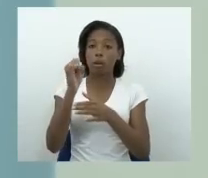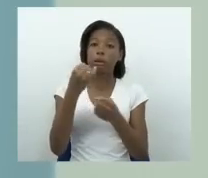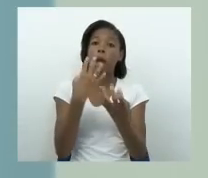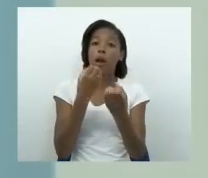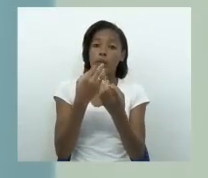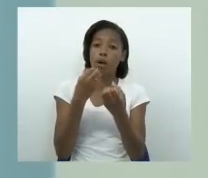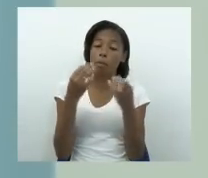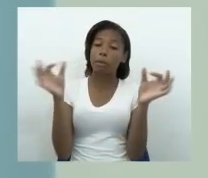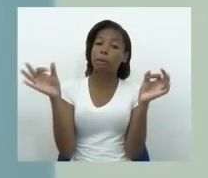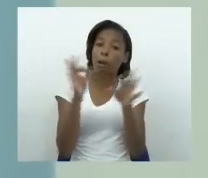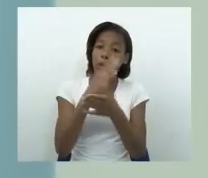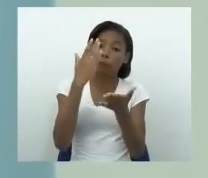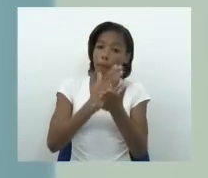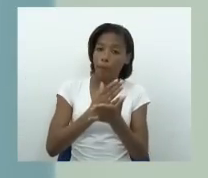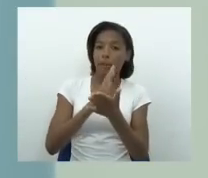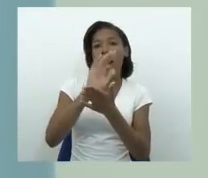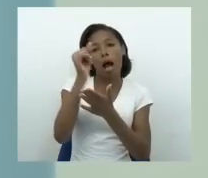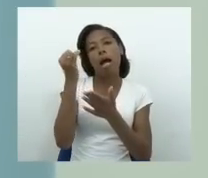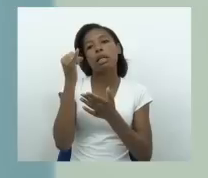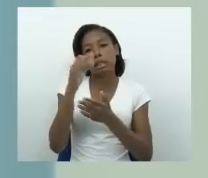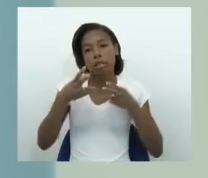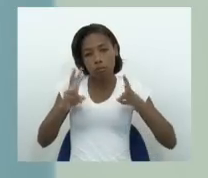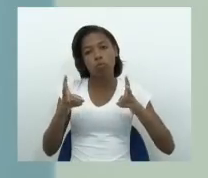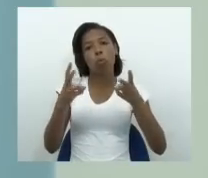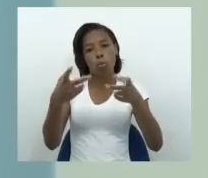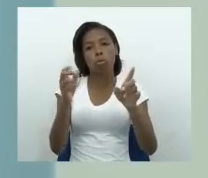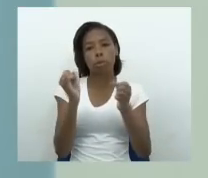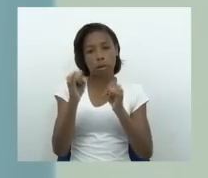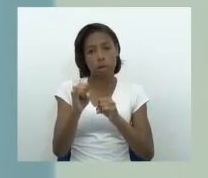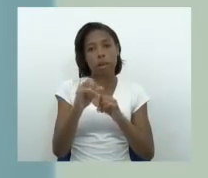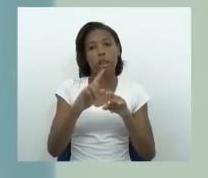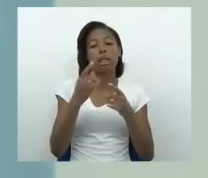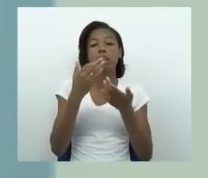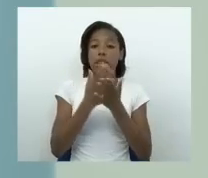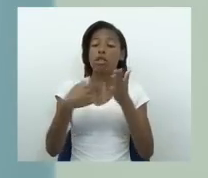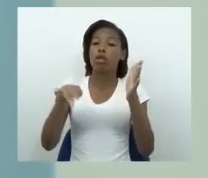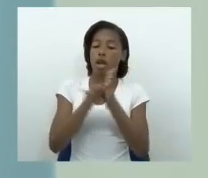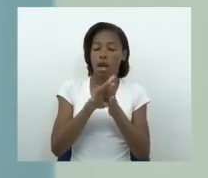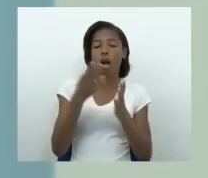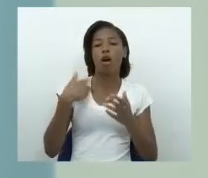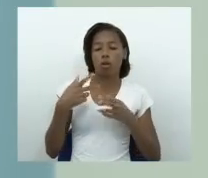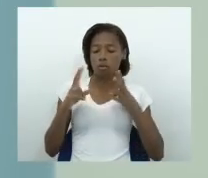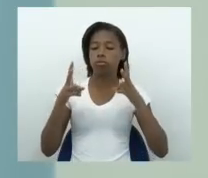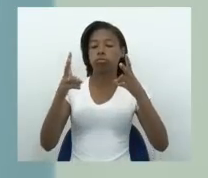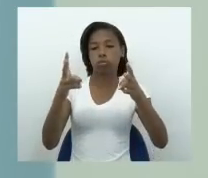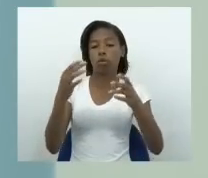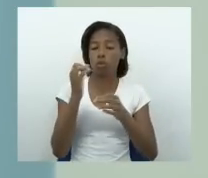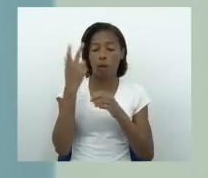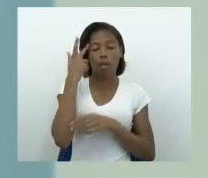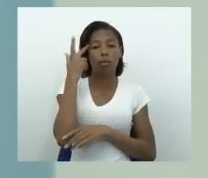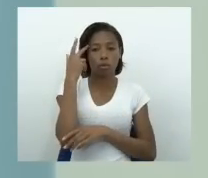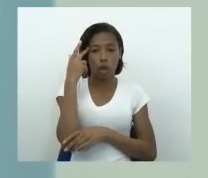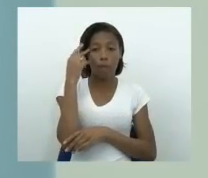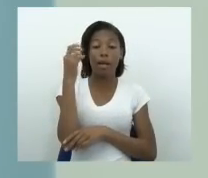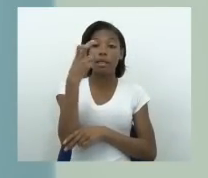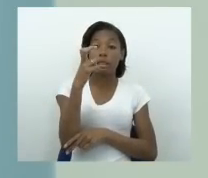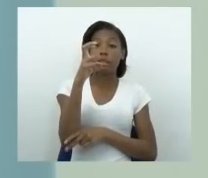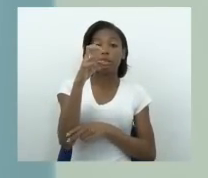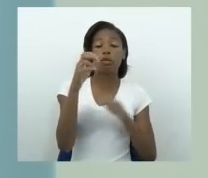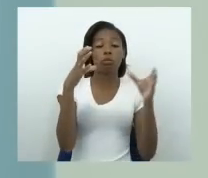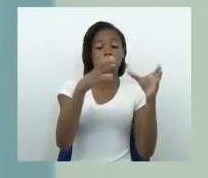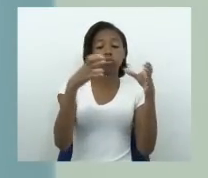do bloco e aí poderemos exercer no final do mesmo bloco. Caso deferimento chegue até o final do bloco, é isso que vai acontecer. A comissão formada por 5 membros,